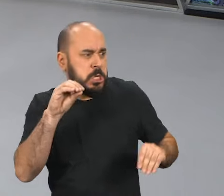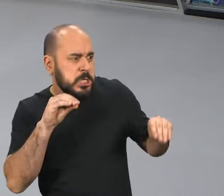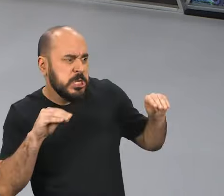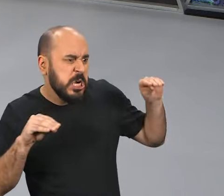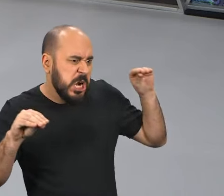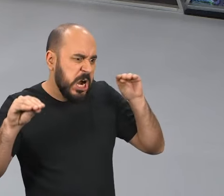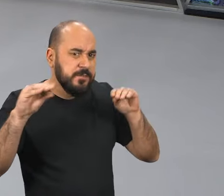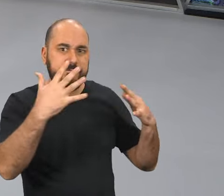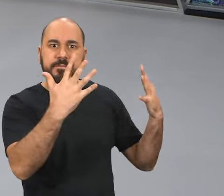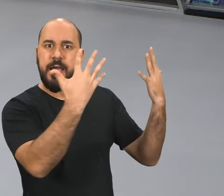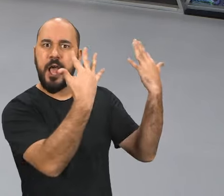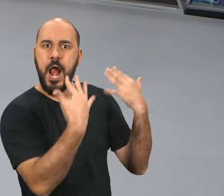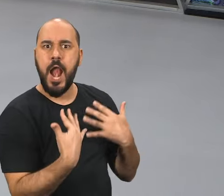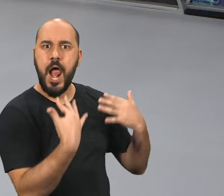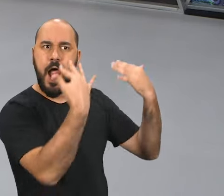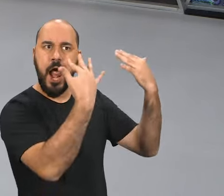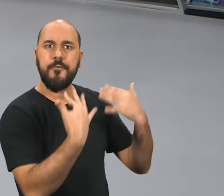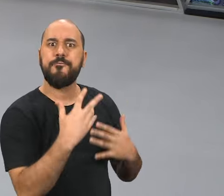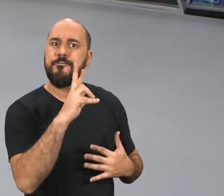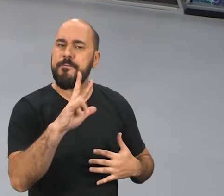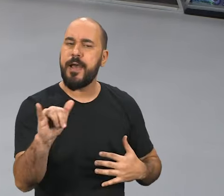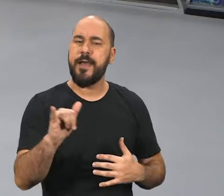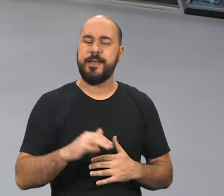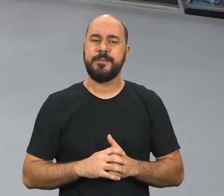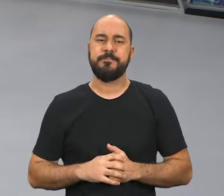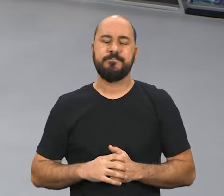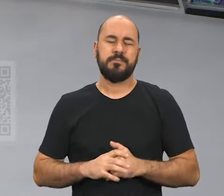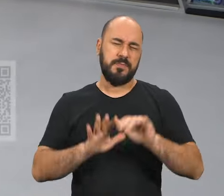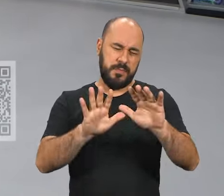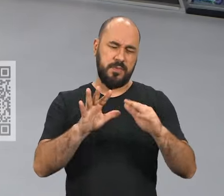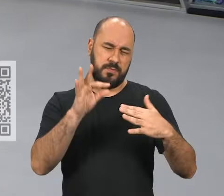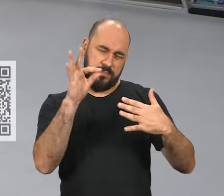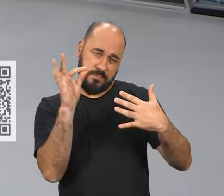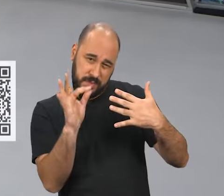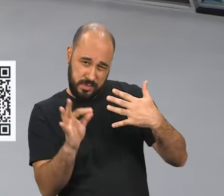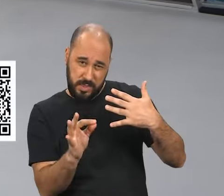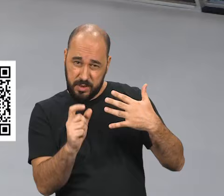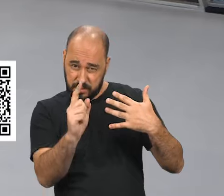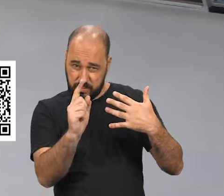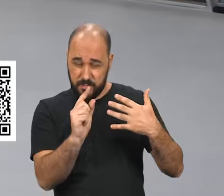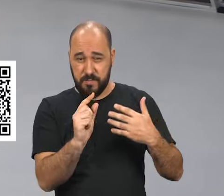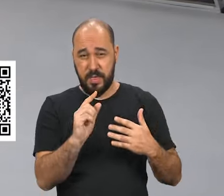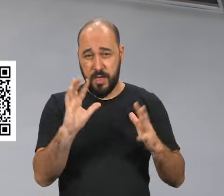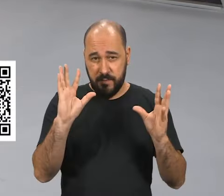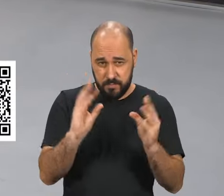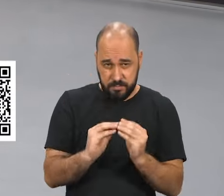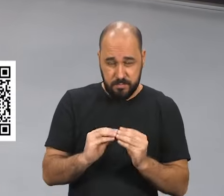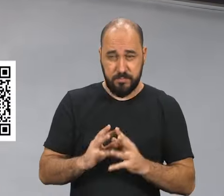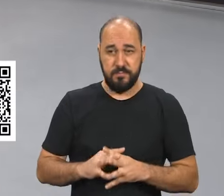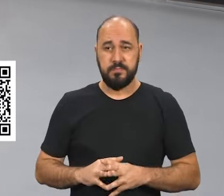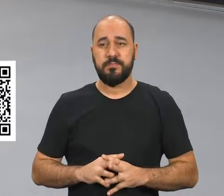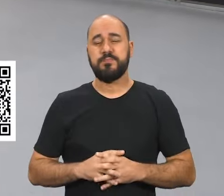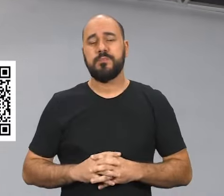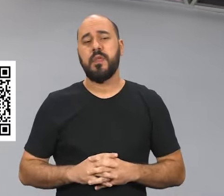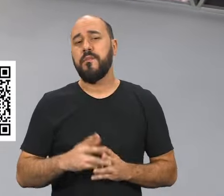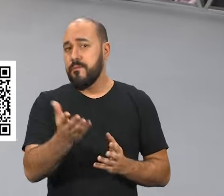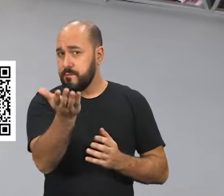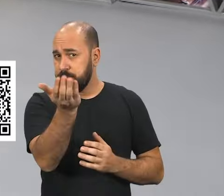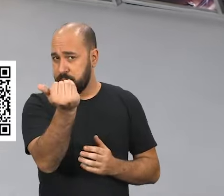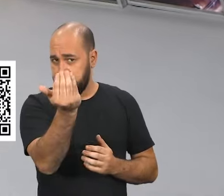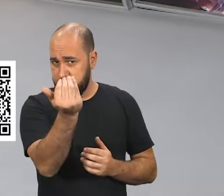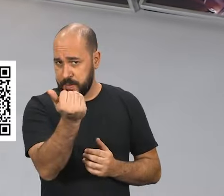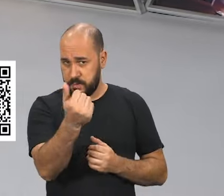Que impressionante isso. Deixa eu te falar mais um detalhezinho para fechar o tema. Vem cá, chega mais perto. Pode chegar mais